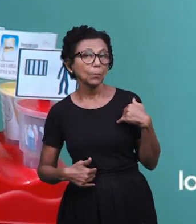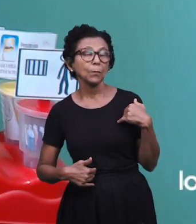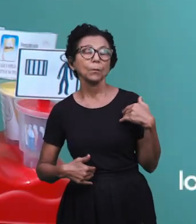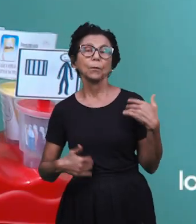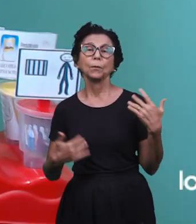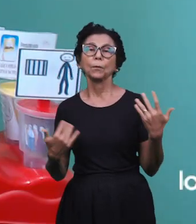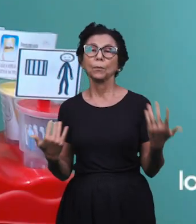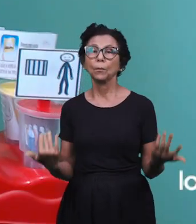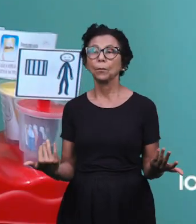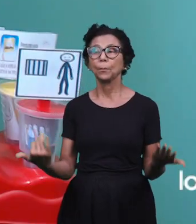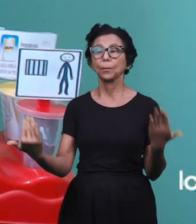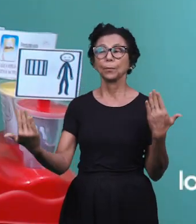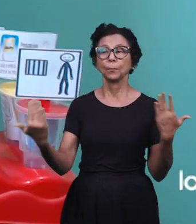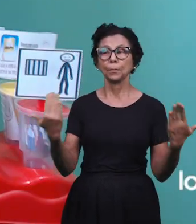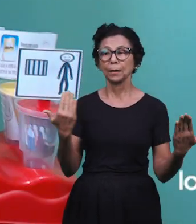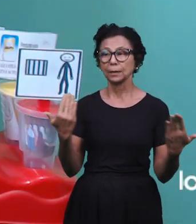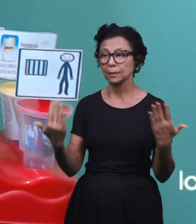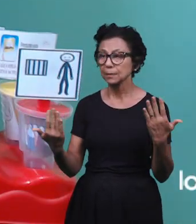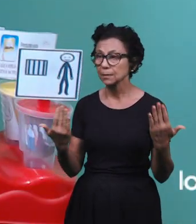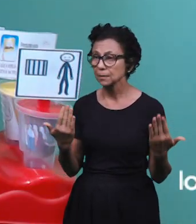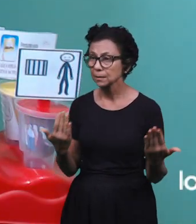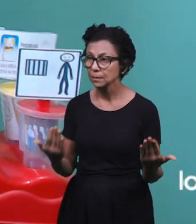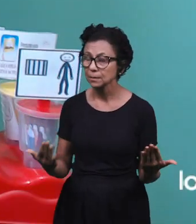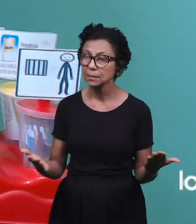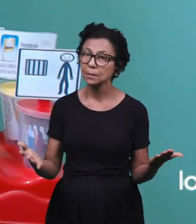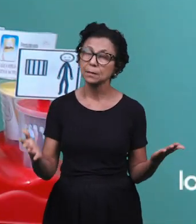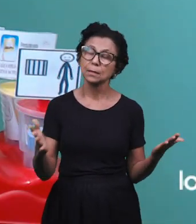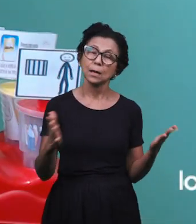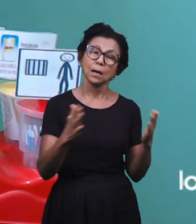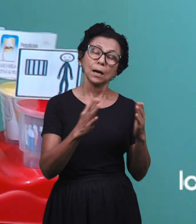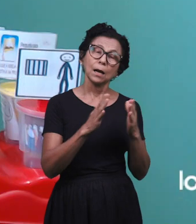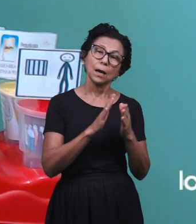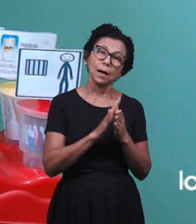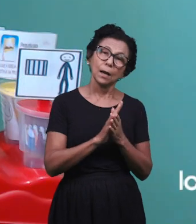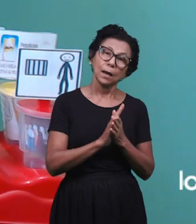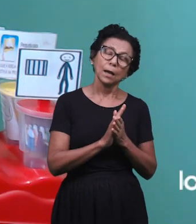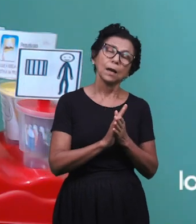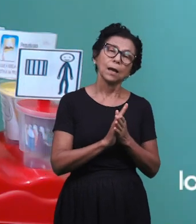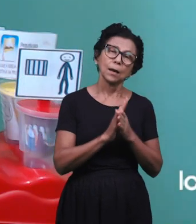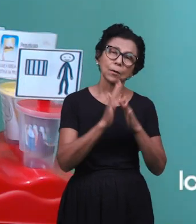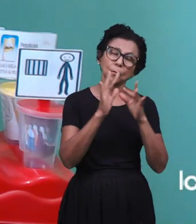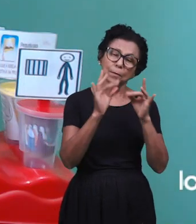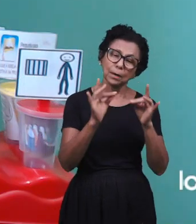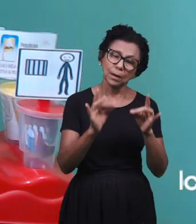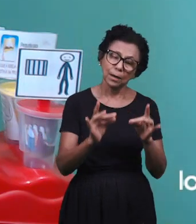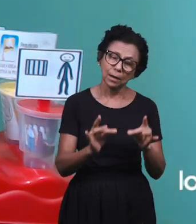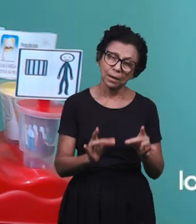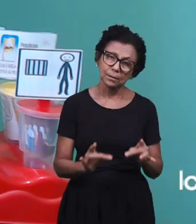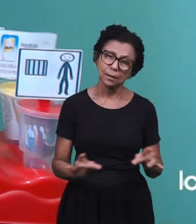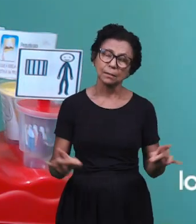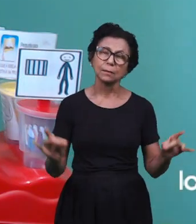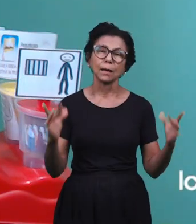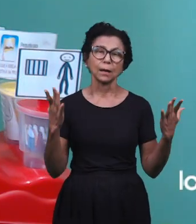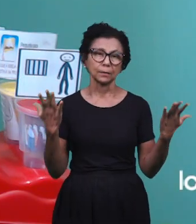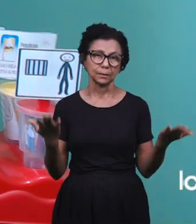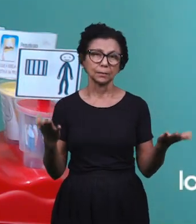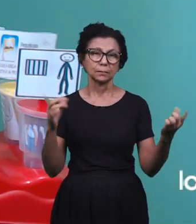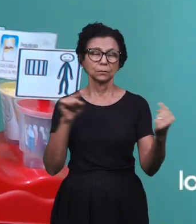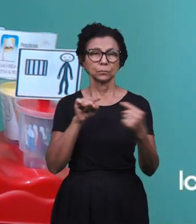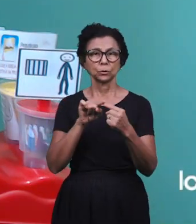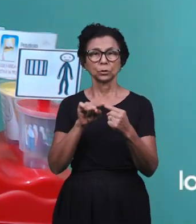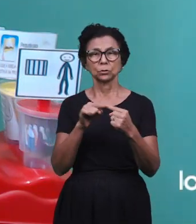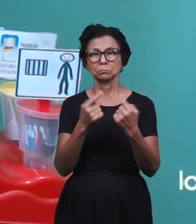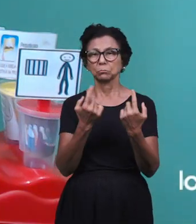trazendo essa comparação, a aula um pouco maior, um pouco mais extensa, mas o objetivo é um